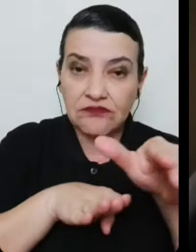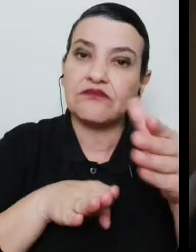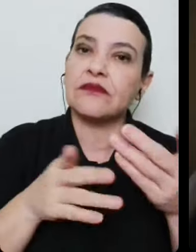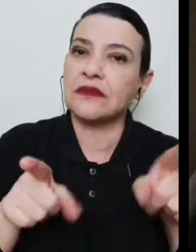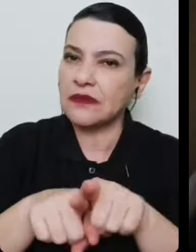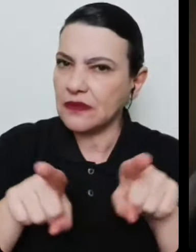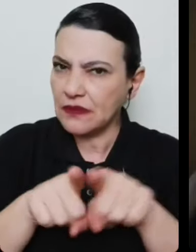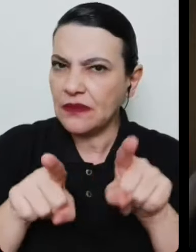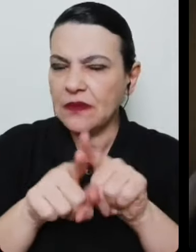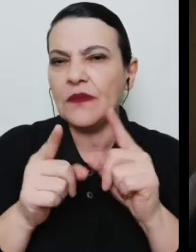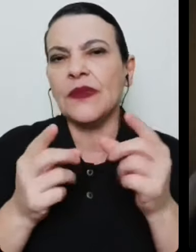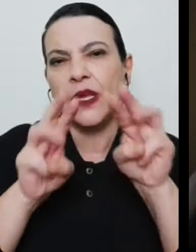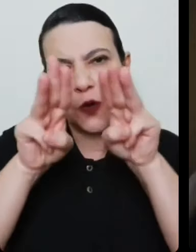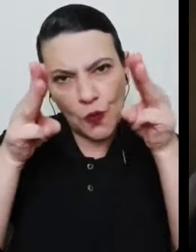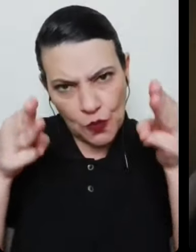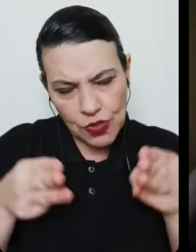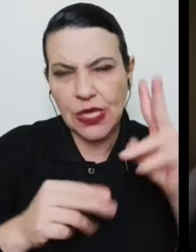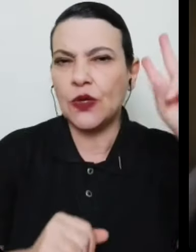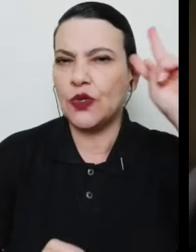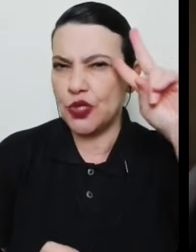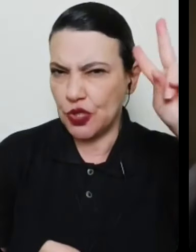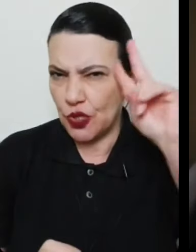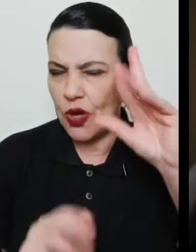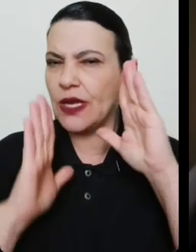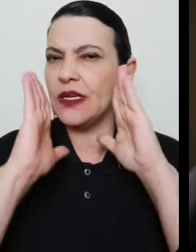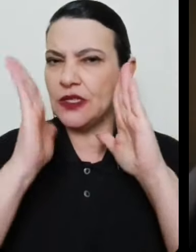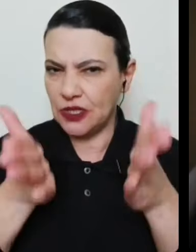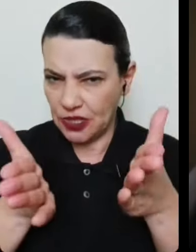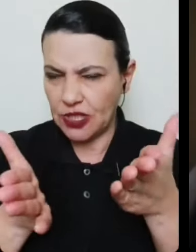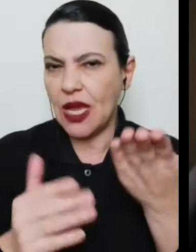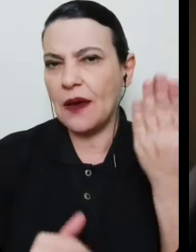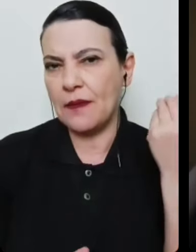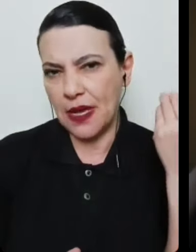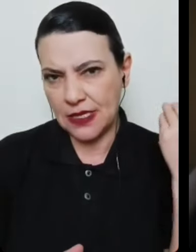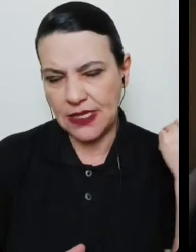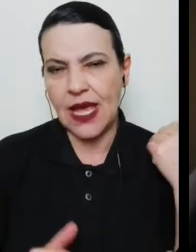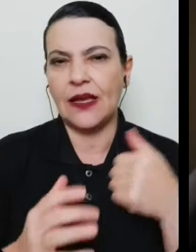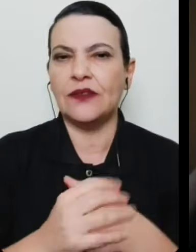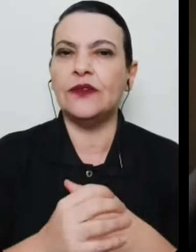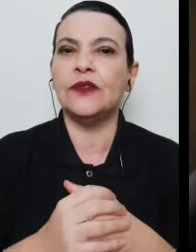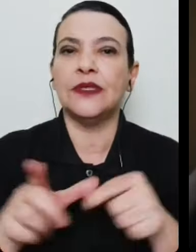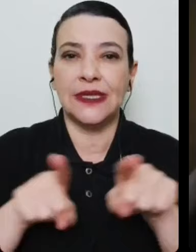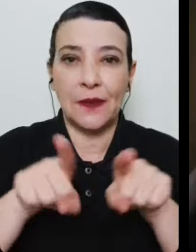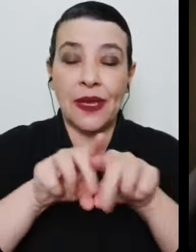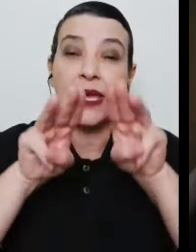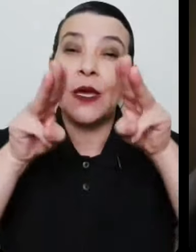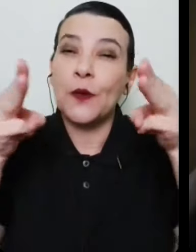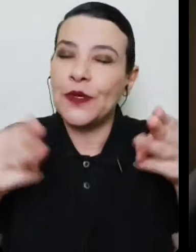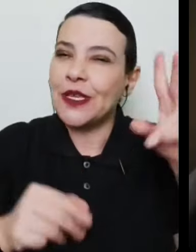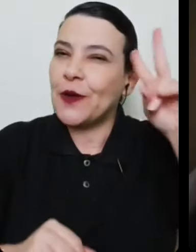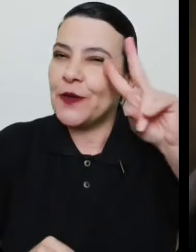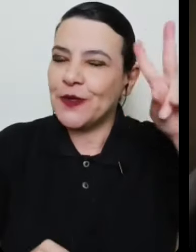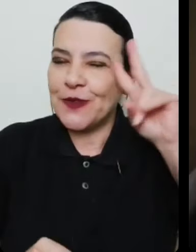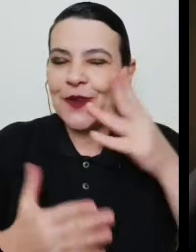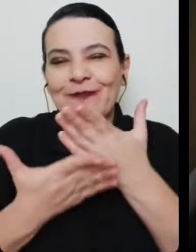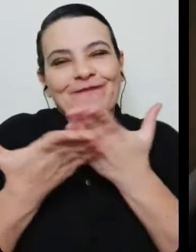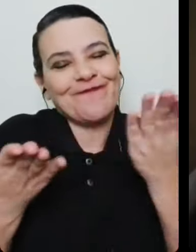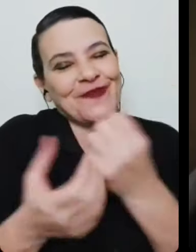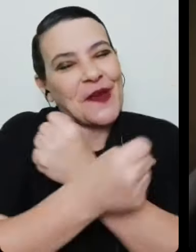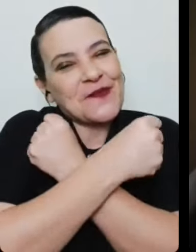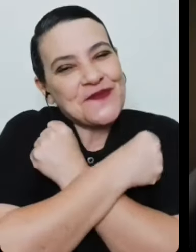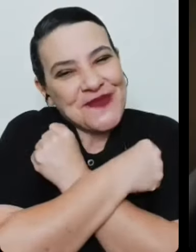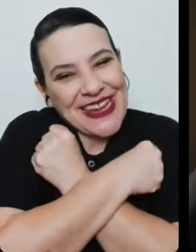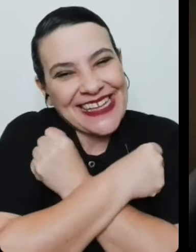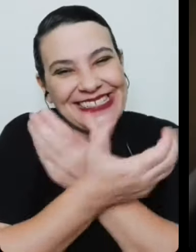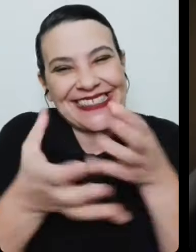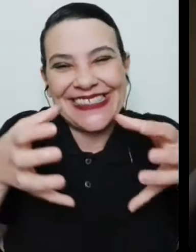história também, foi um educador de museu de história no Rio até agorinha, né, o Museu Histórico Nacional, um abraço lá para os nossos queridos, né, que